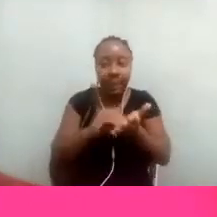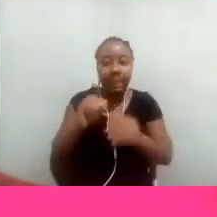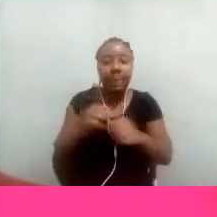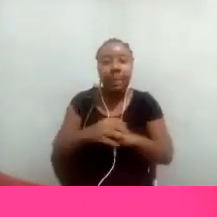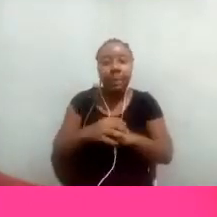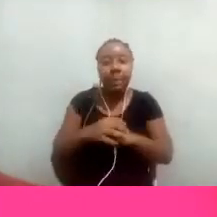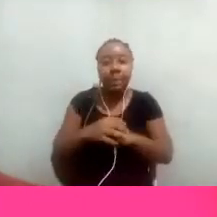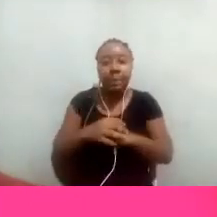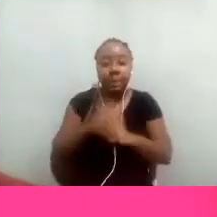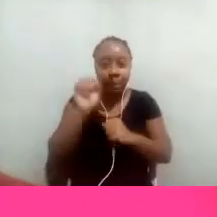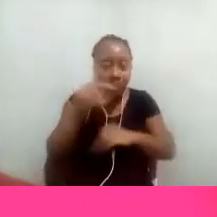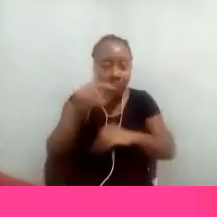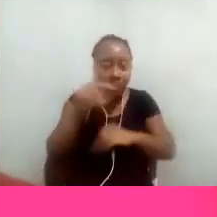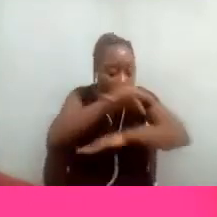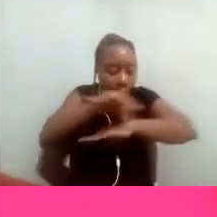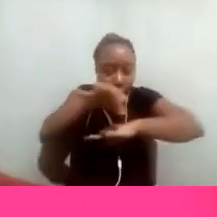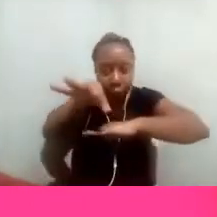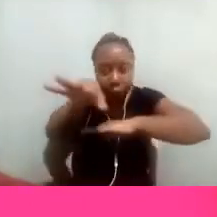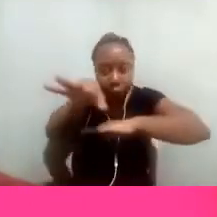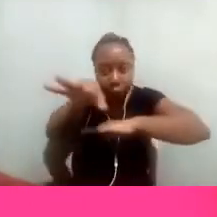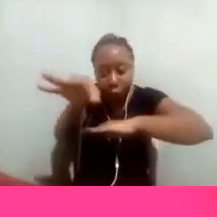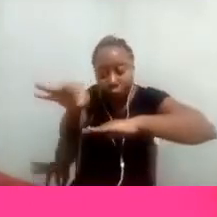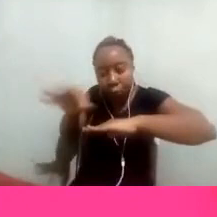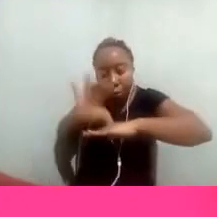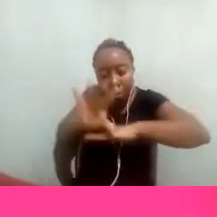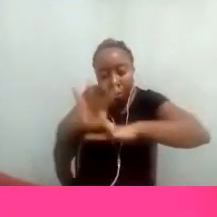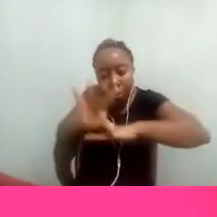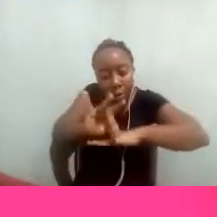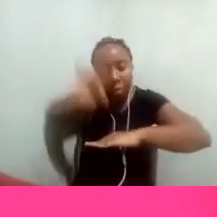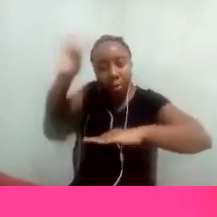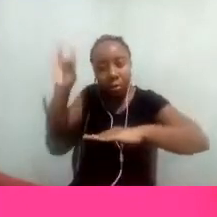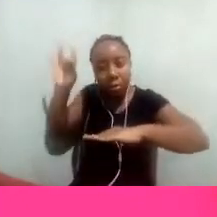Pronto, cortei. Destaquei ali,